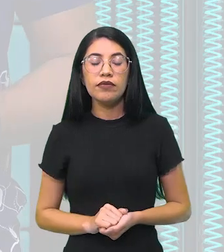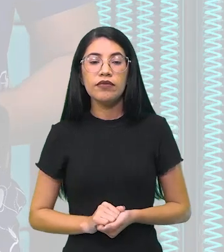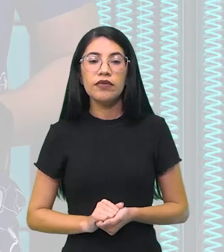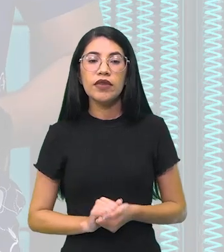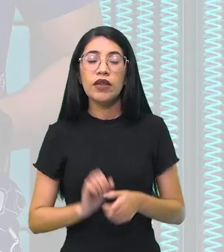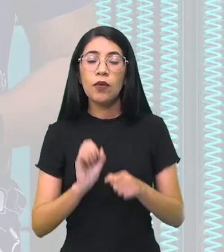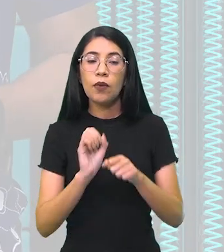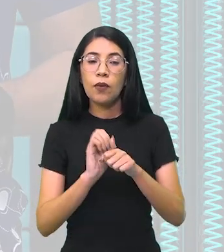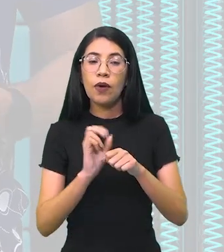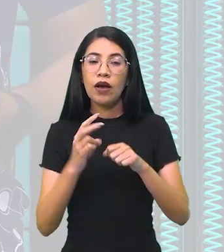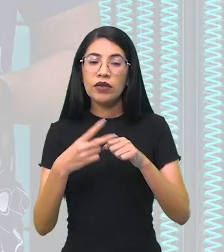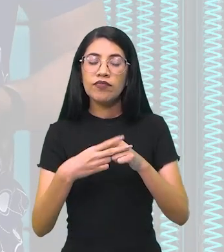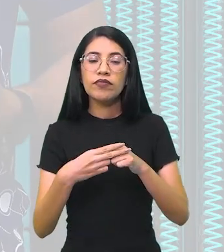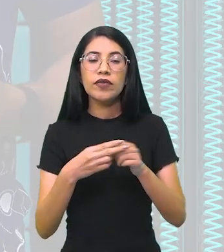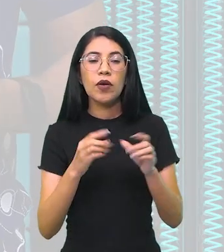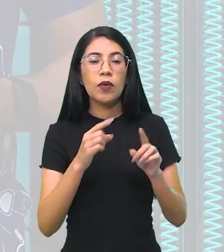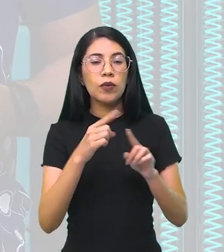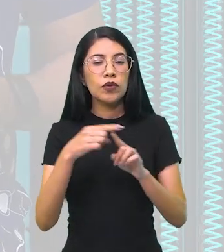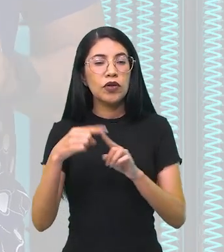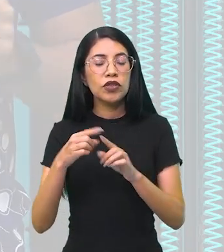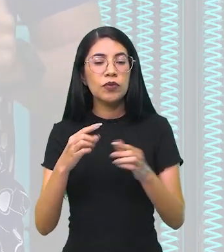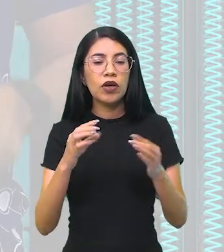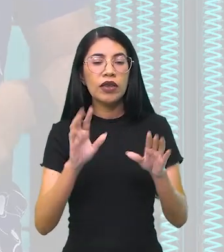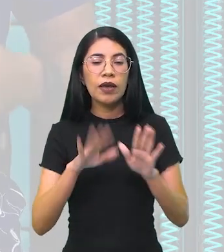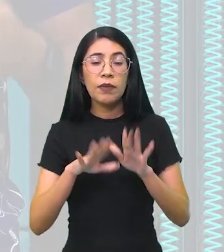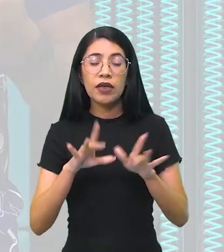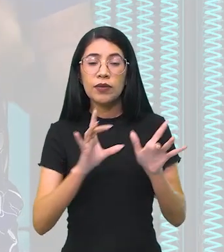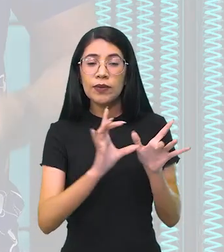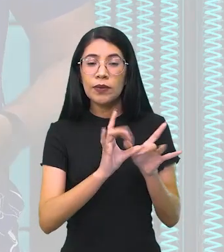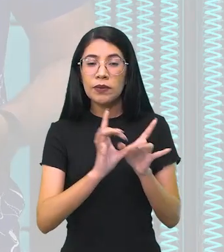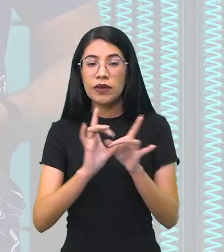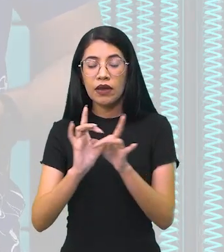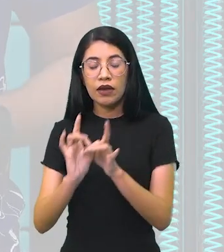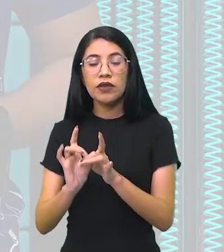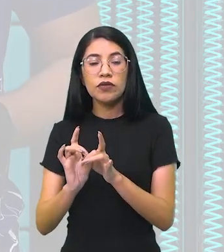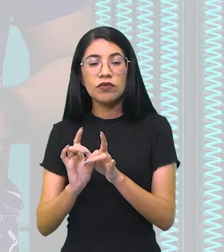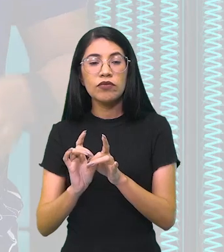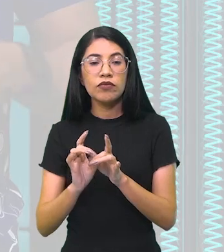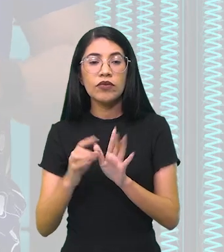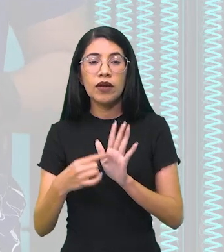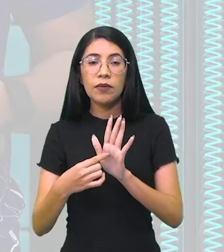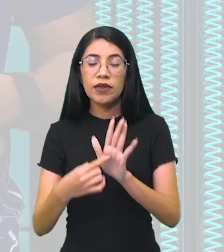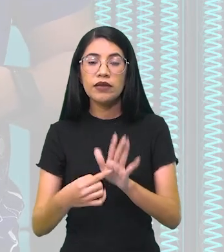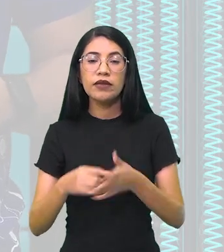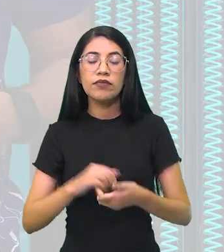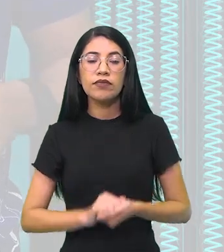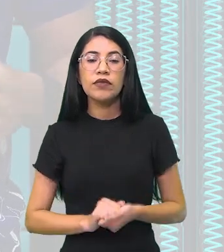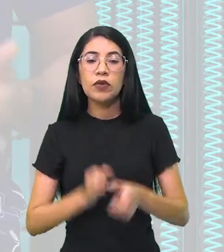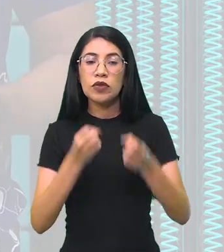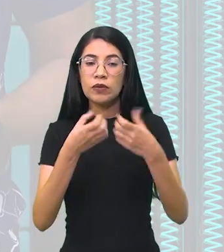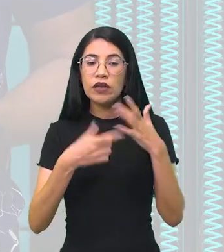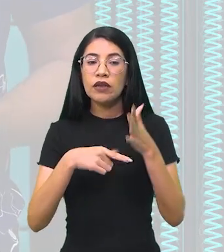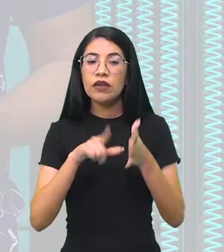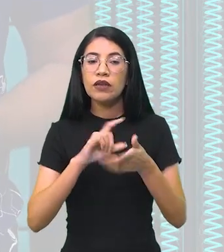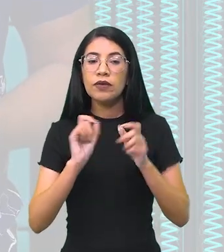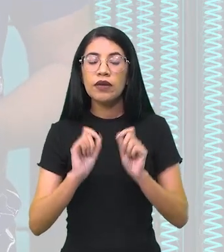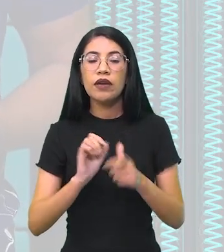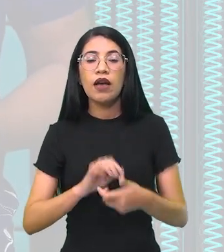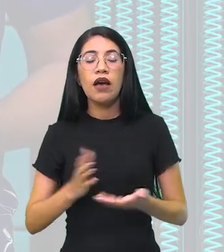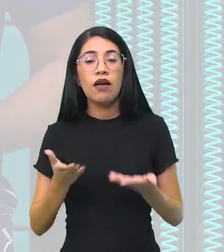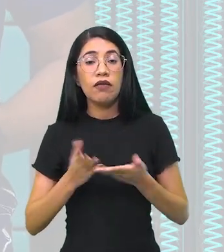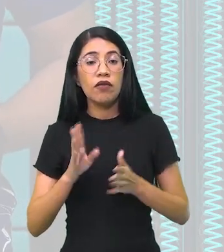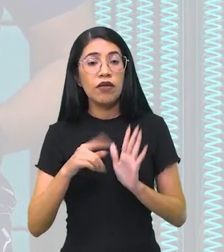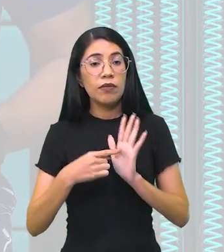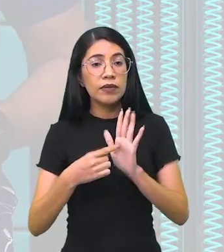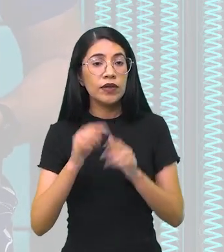Os advérbios são classificados de acordo com a circunstância e que indicam. Acabei de falar para vocês. Vejamos a